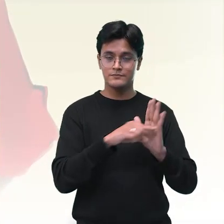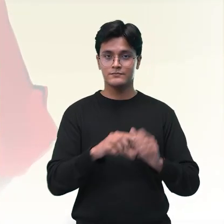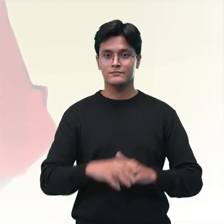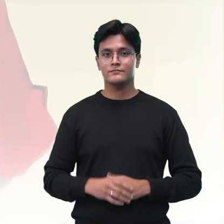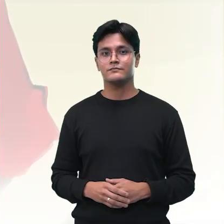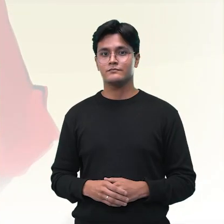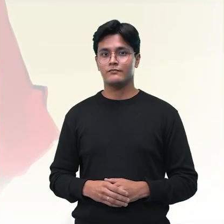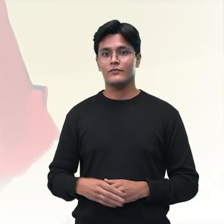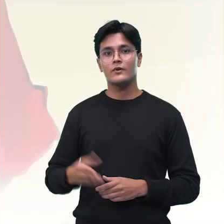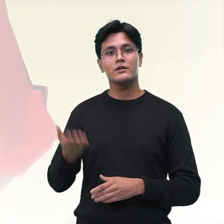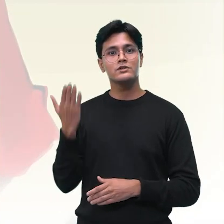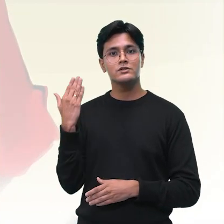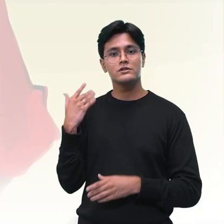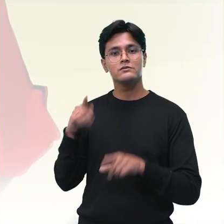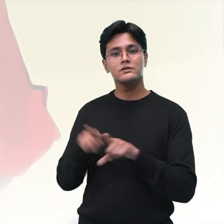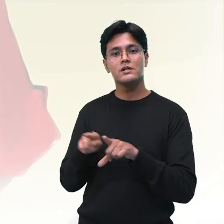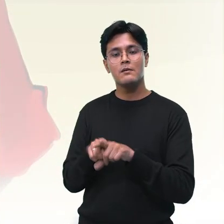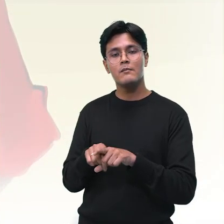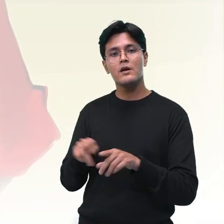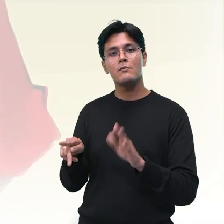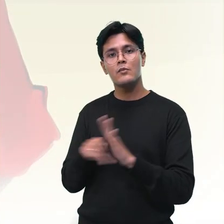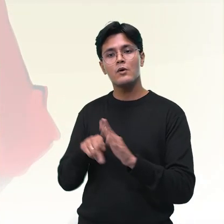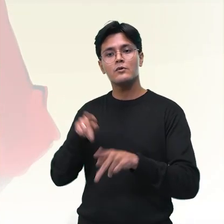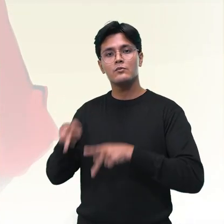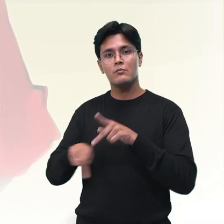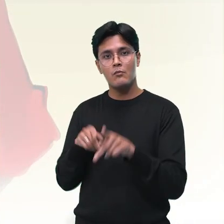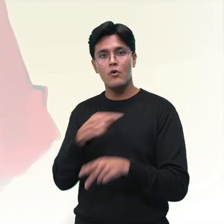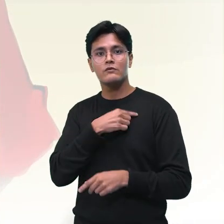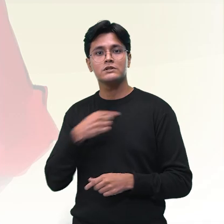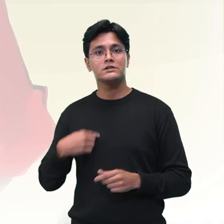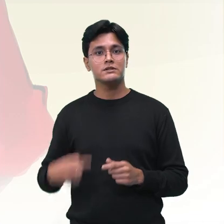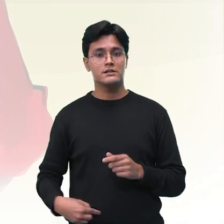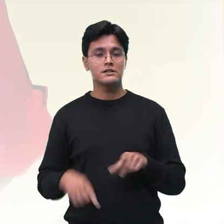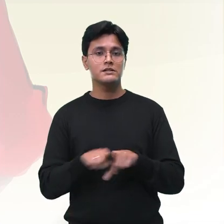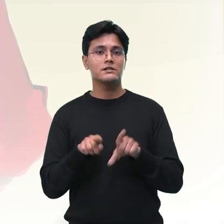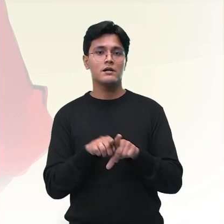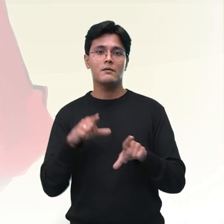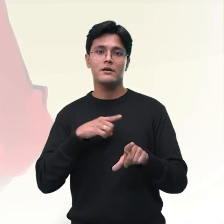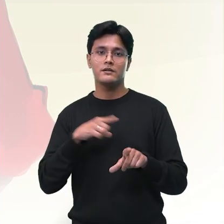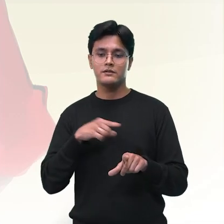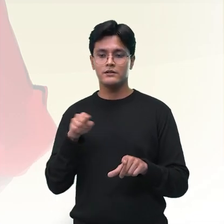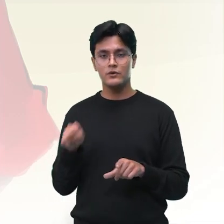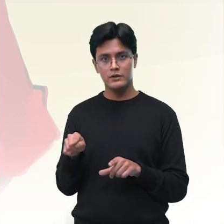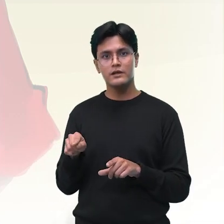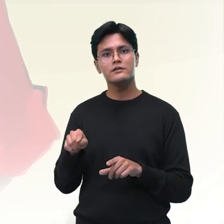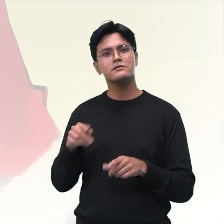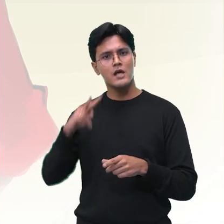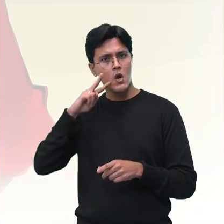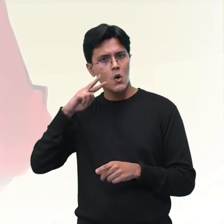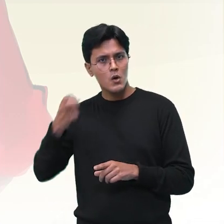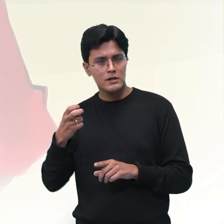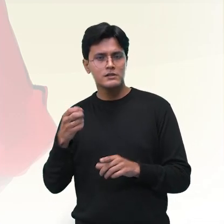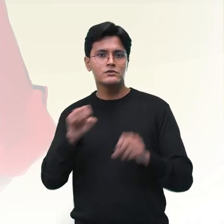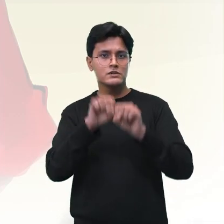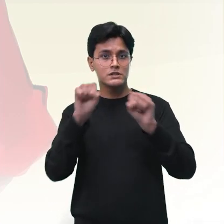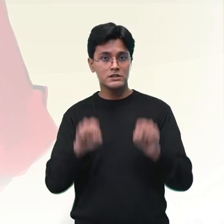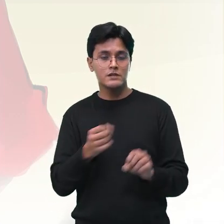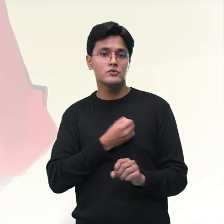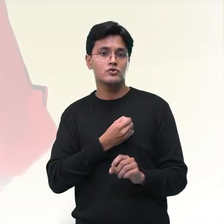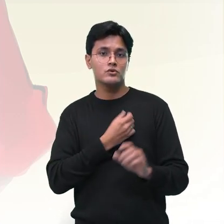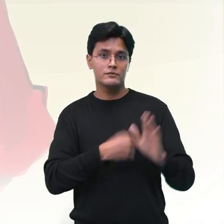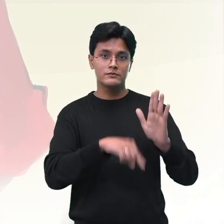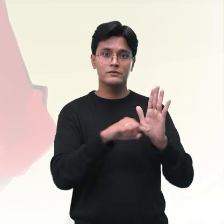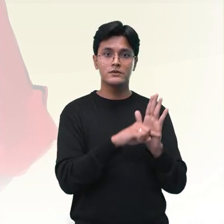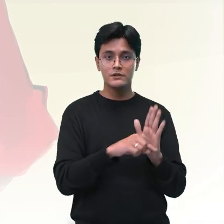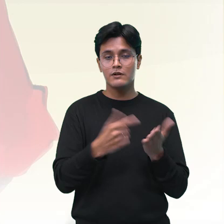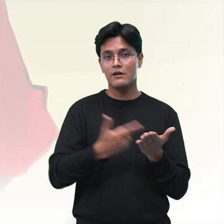Os antigos matemáticos da civilização chinesa também reconheciam a existência de números negativos. O livro 9